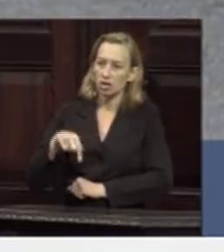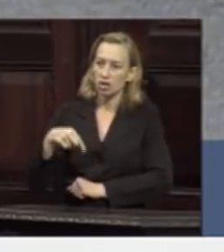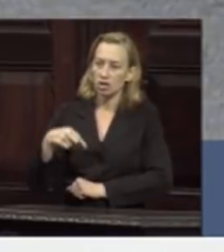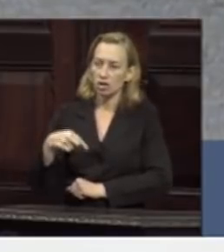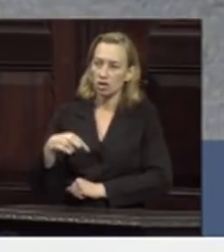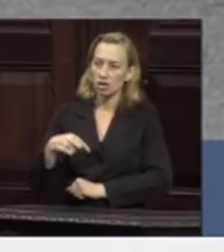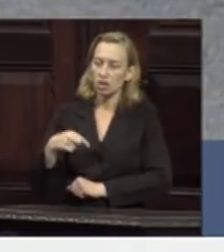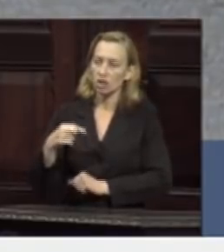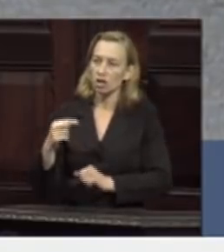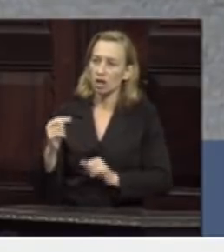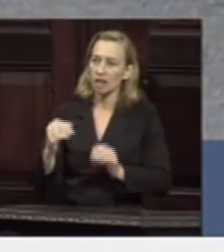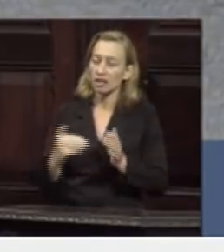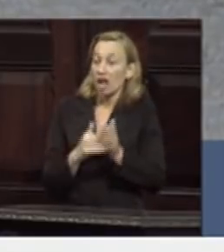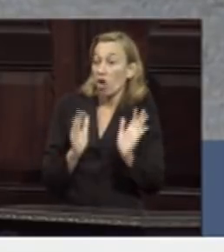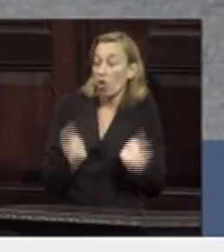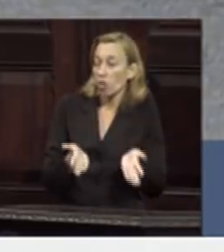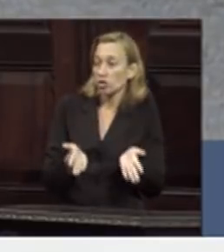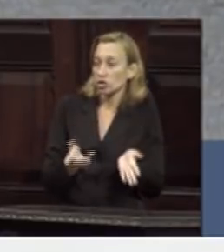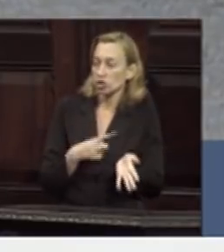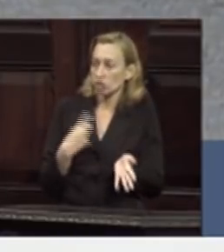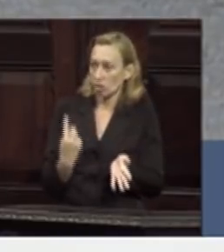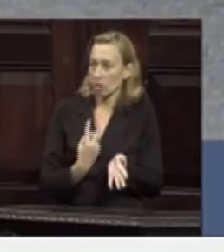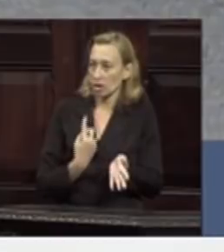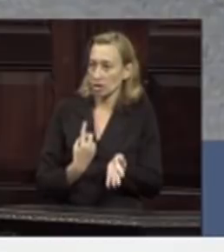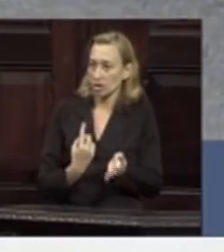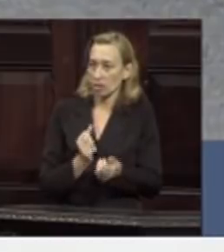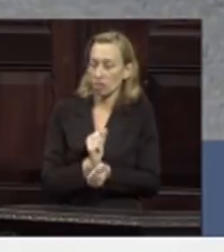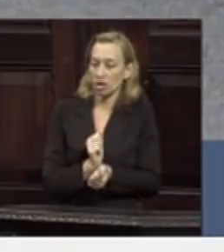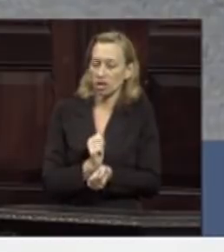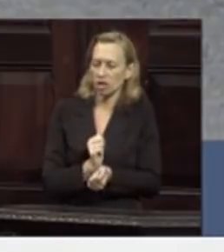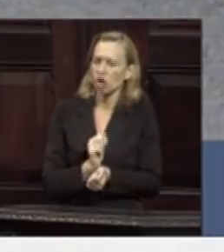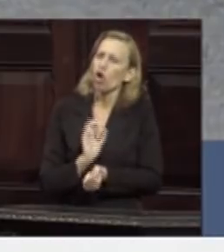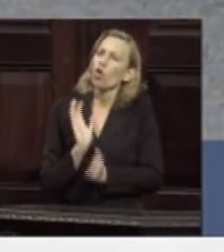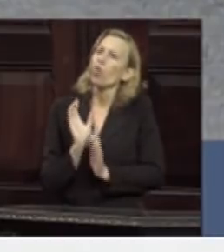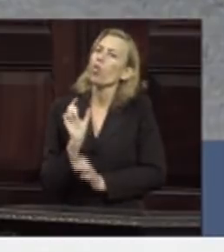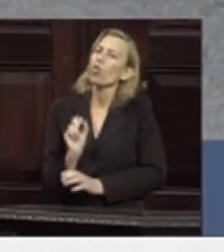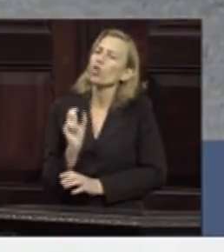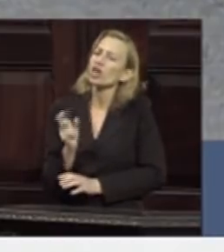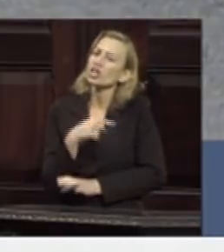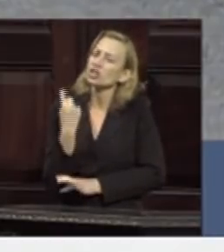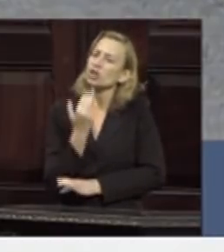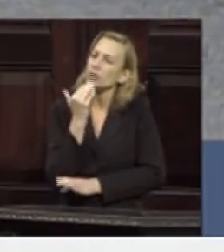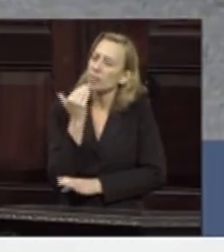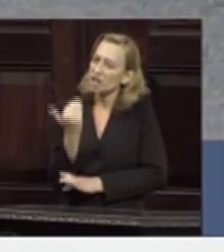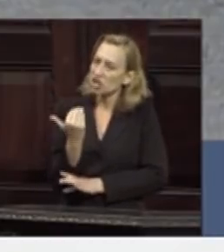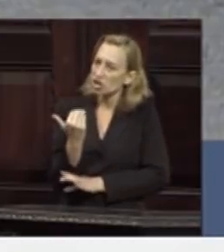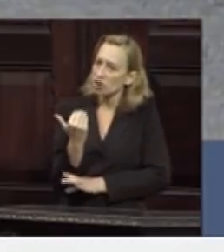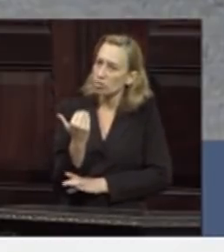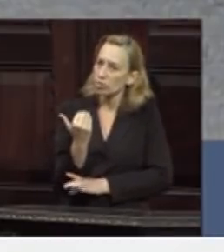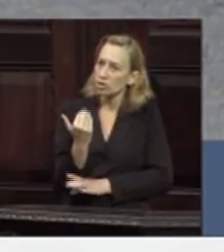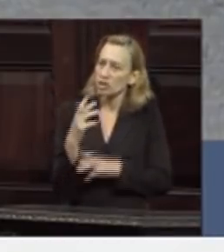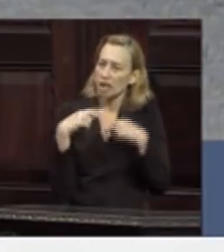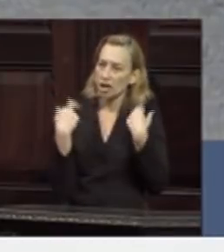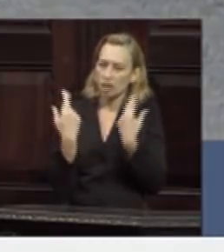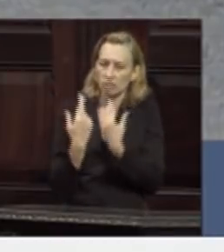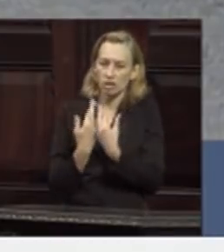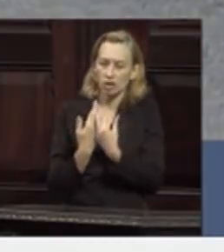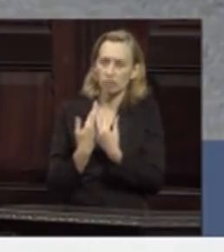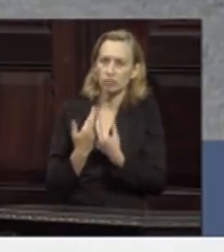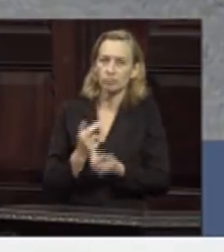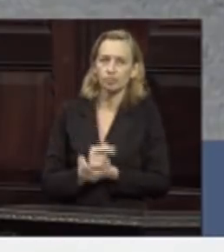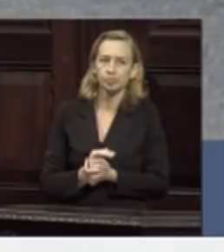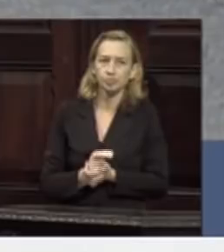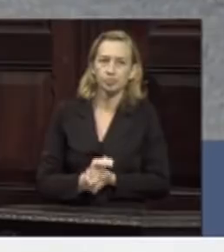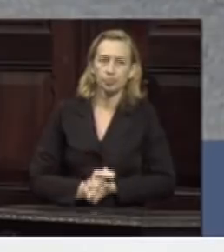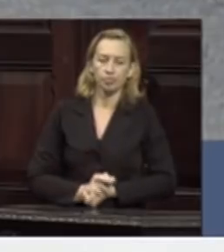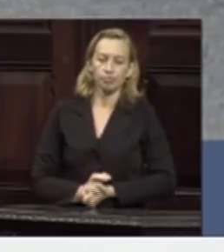agora, até hoje. O que nós solicitamos na reunião de líderes? Ver o plano. Isso é